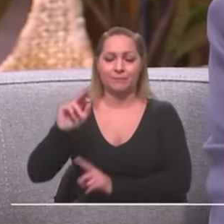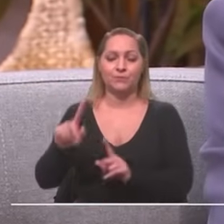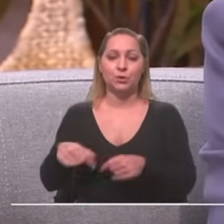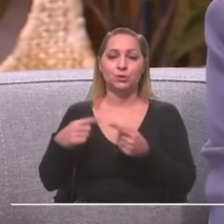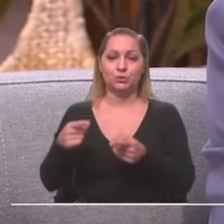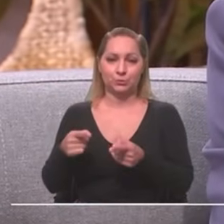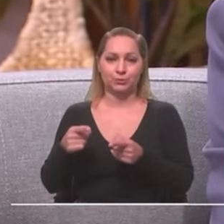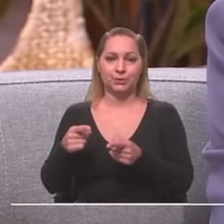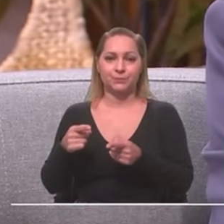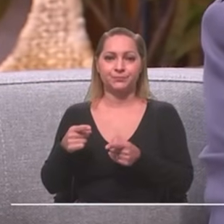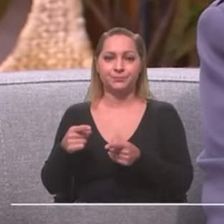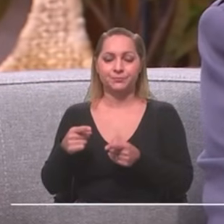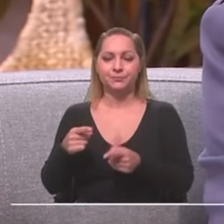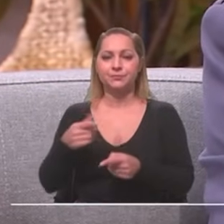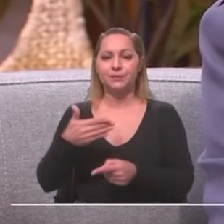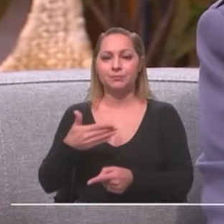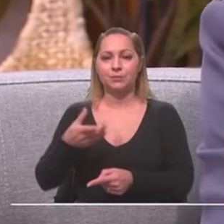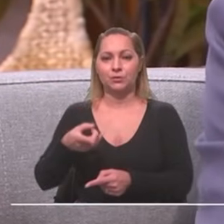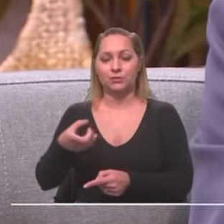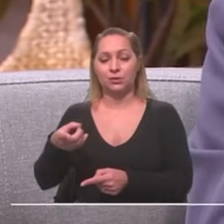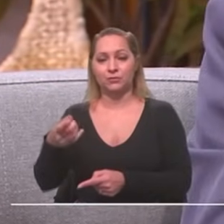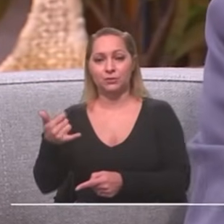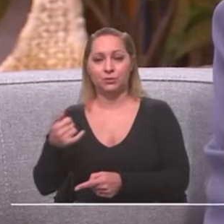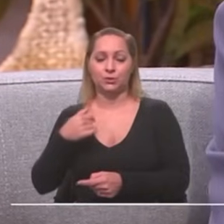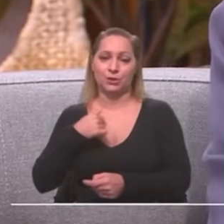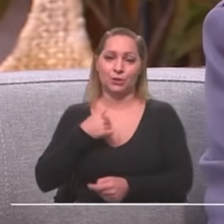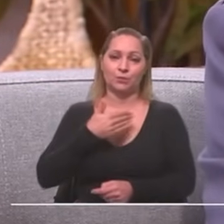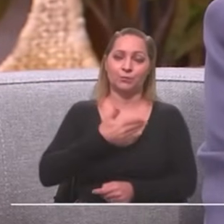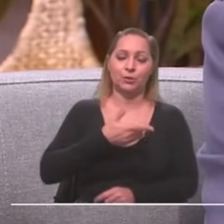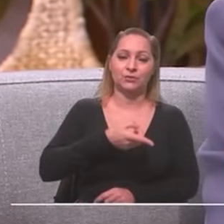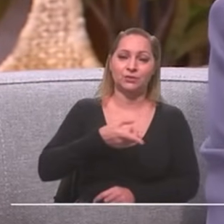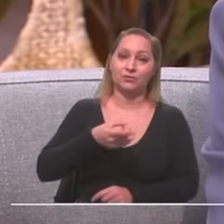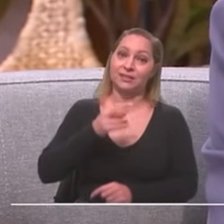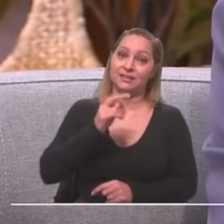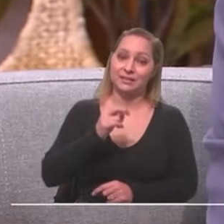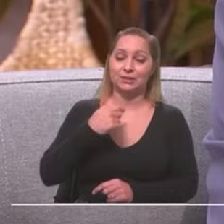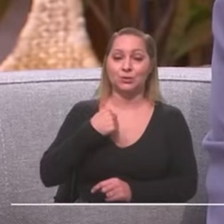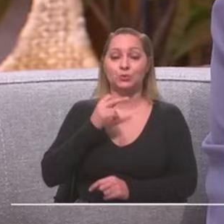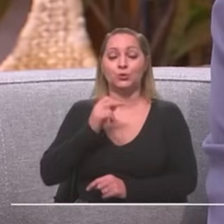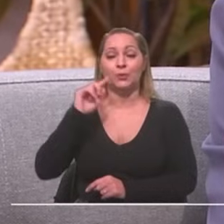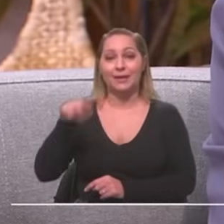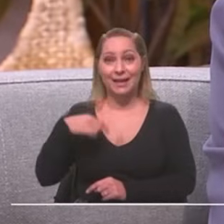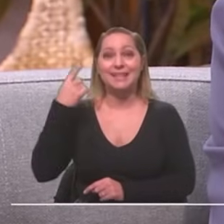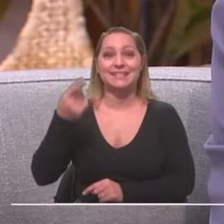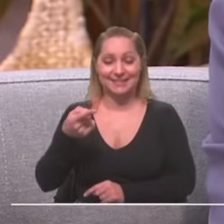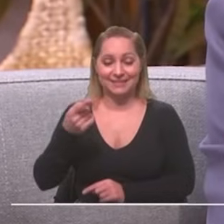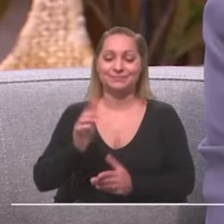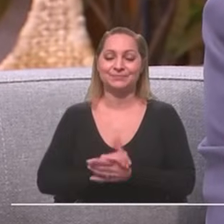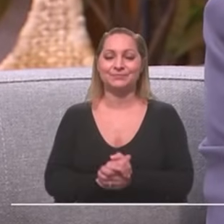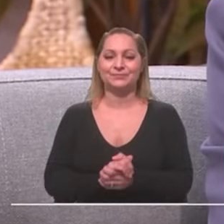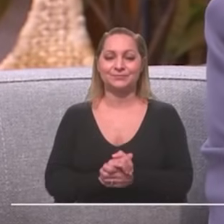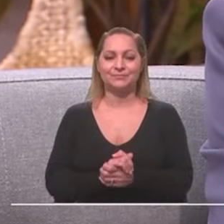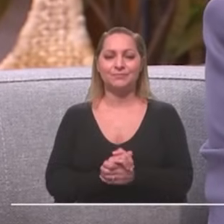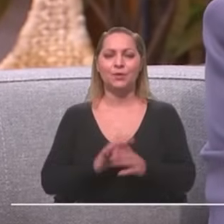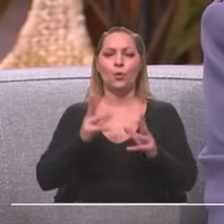para mulheres nos paraquedistas abriu em 1992. Eu sou de 1993. Ah, estou falando. Sou do ano a seguir. E